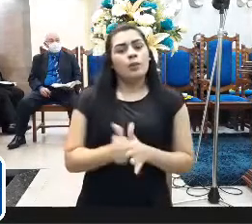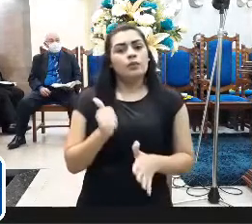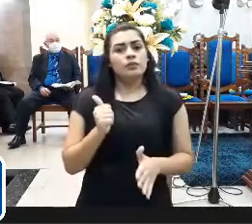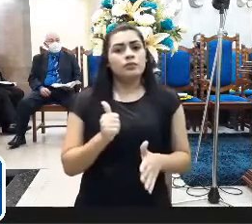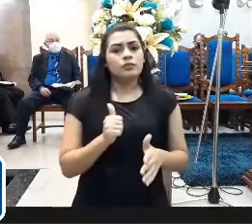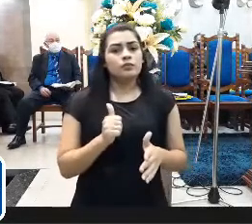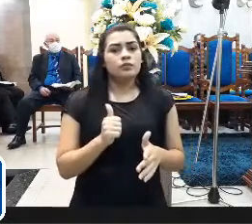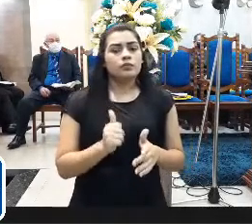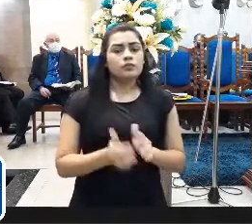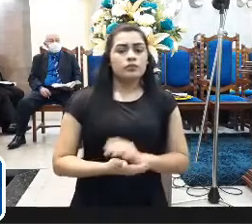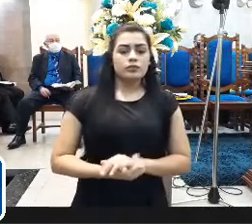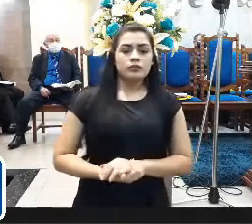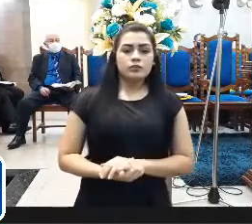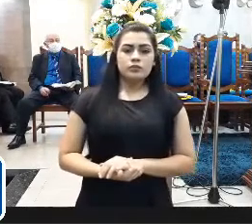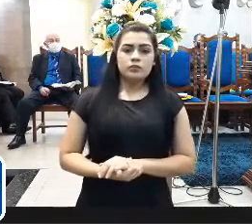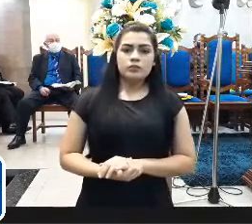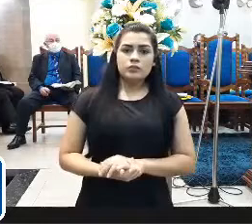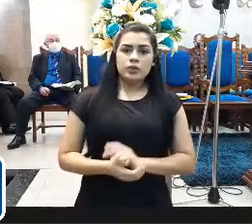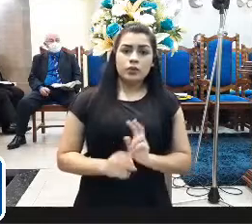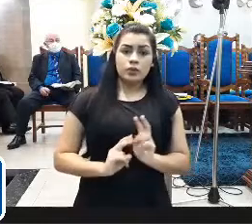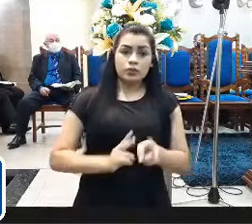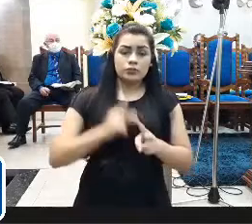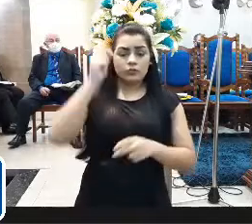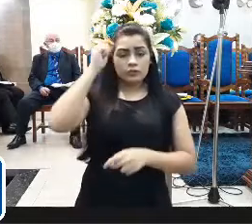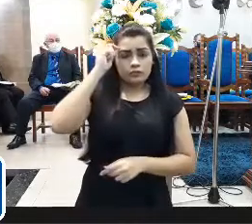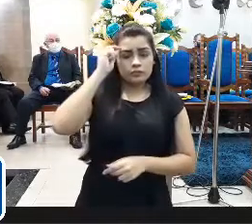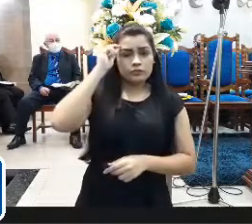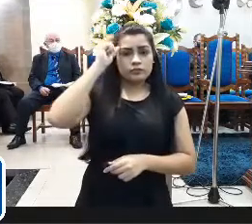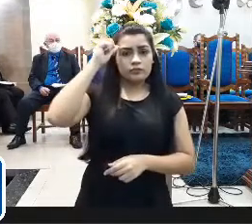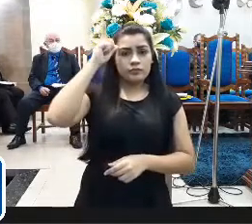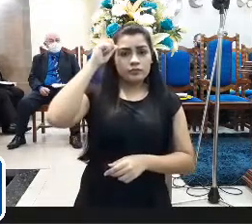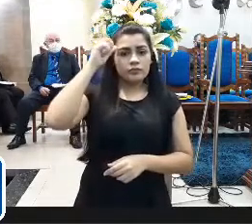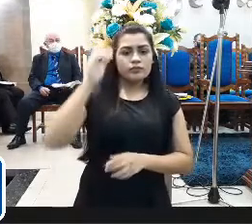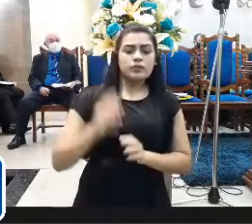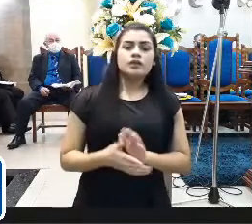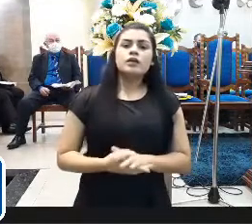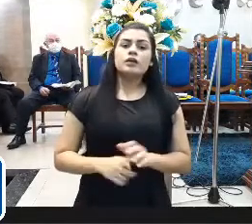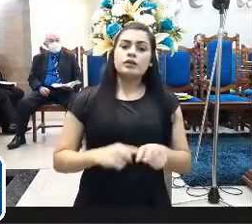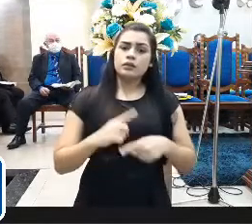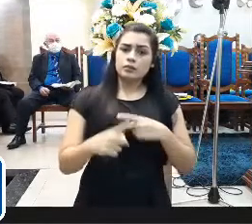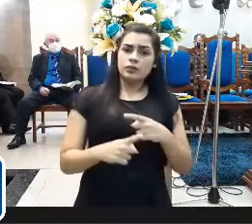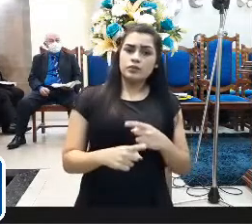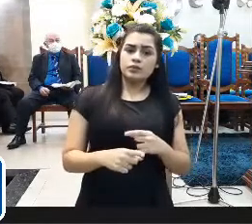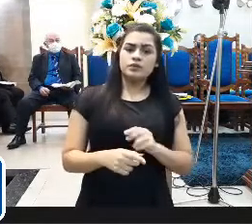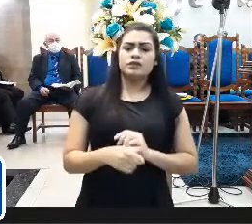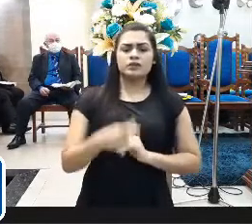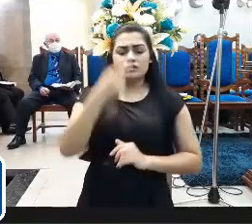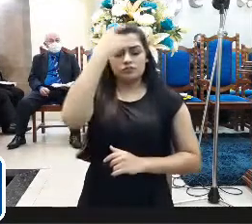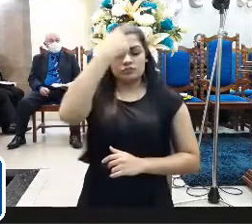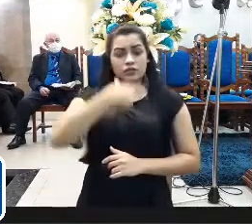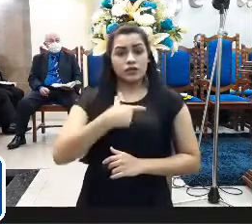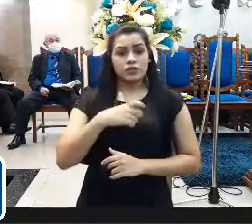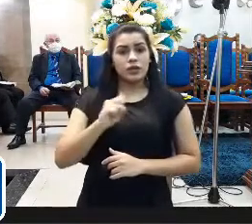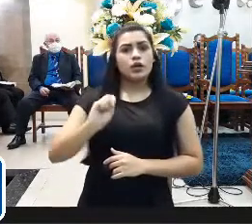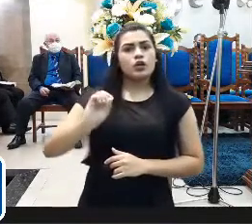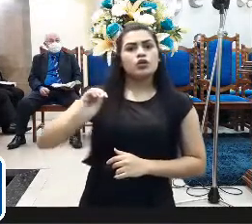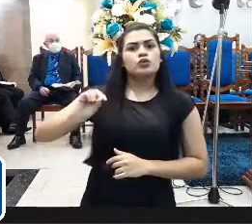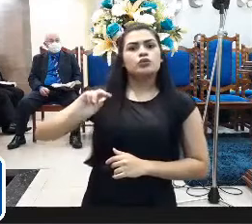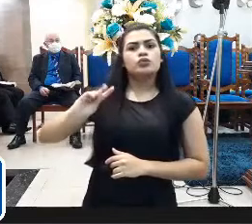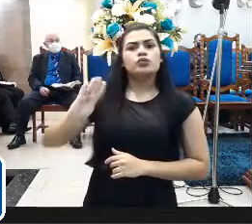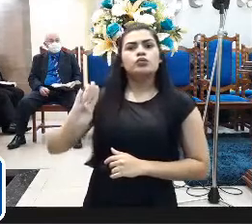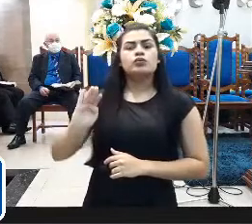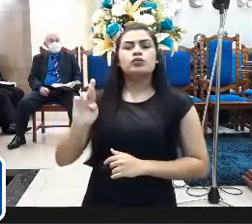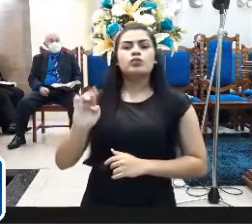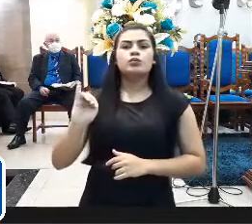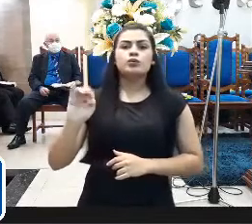Segundo, seja sóbrio. A palavra sobriedade aí, sofron, é aquele que não está bêbado, aquele que